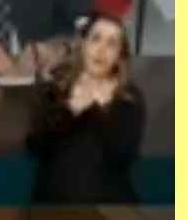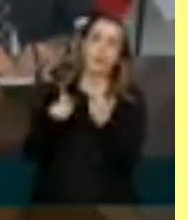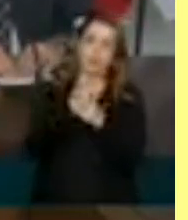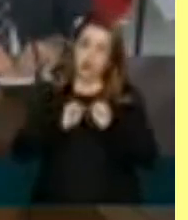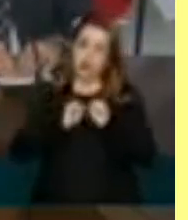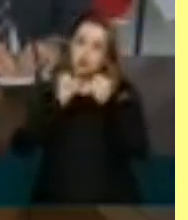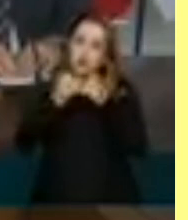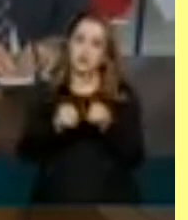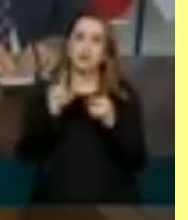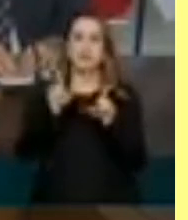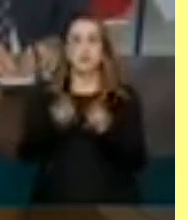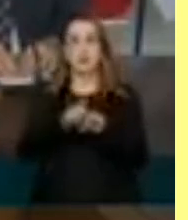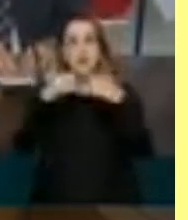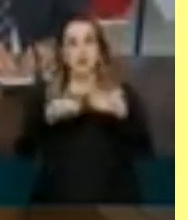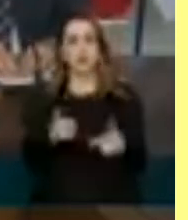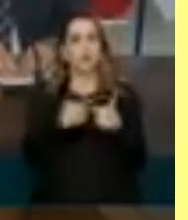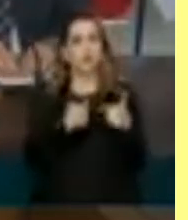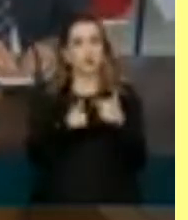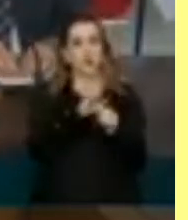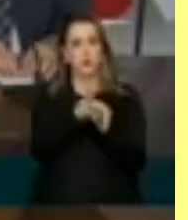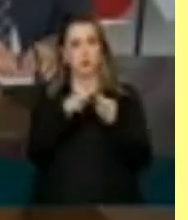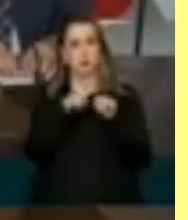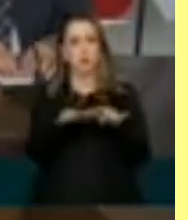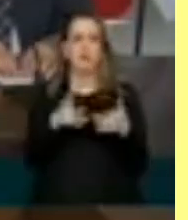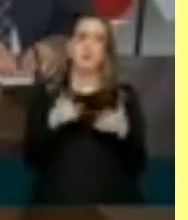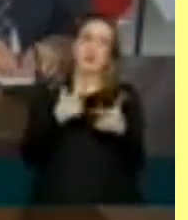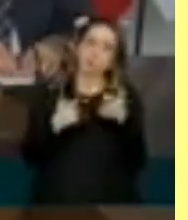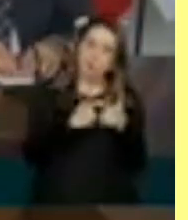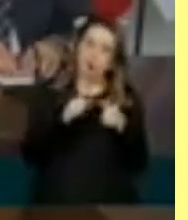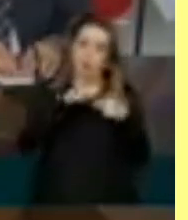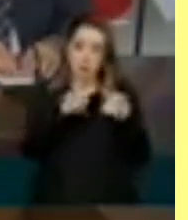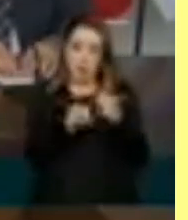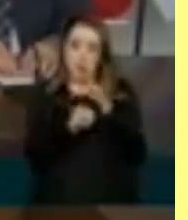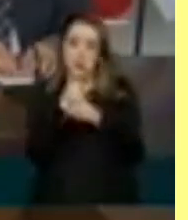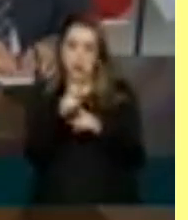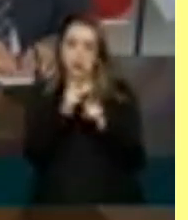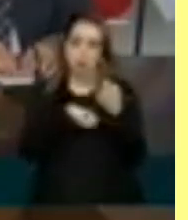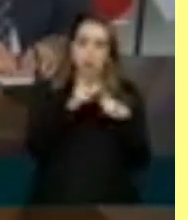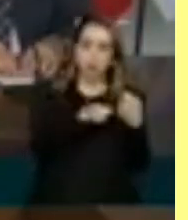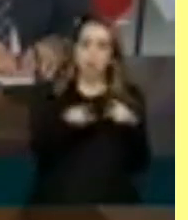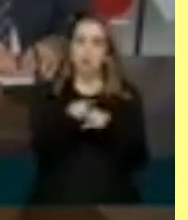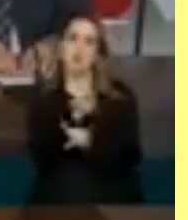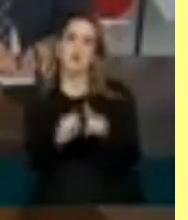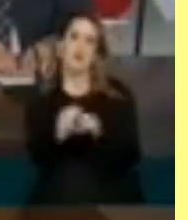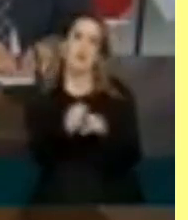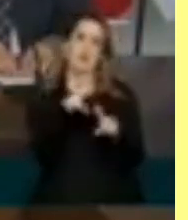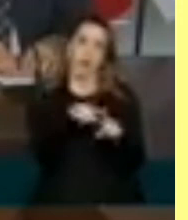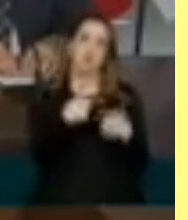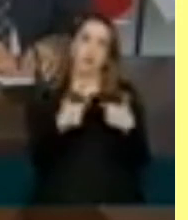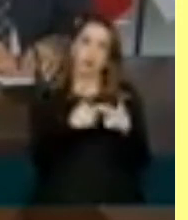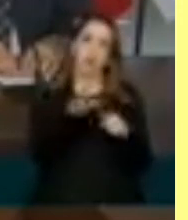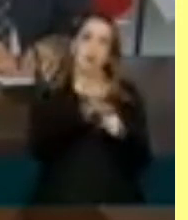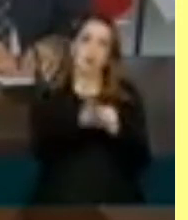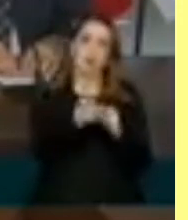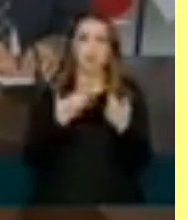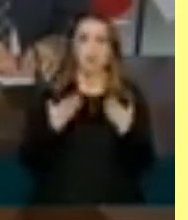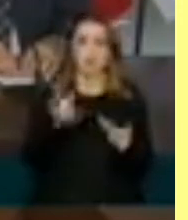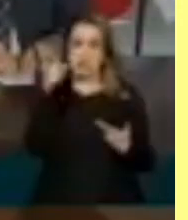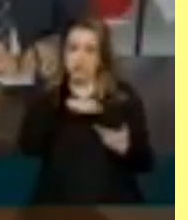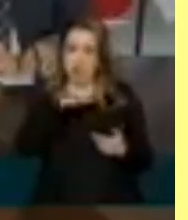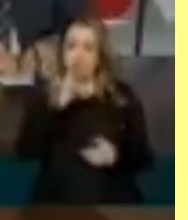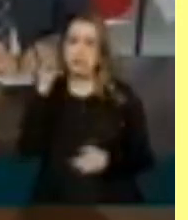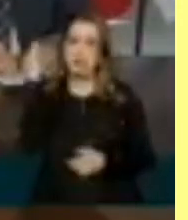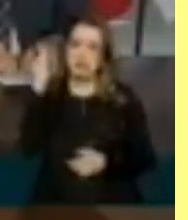nossos esforços de enfrentamento da pandemia e de seus efeitos econômicos e sociais. Estes extremamente nocivos a